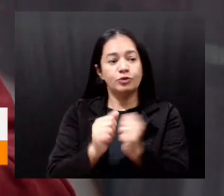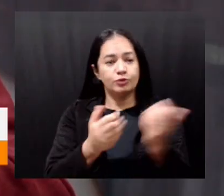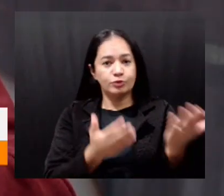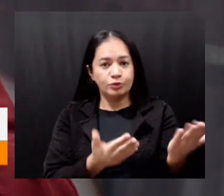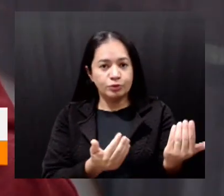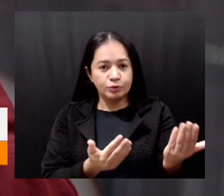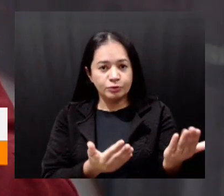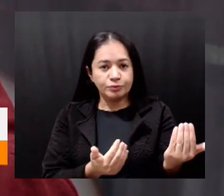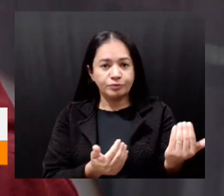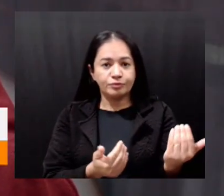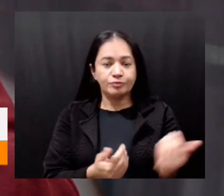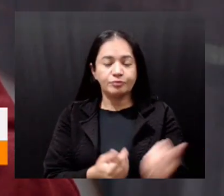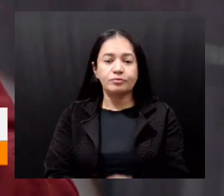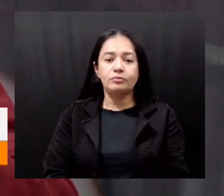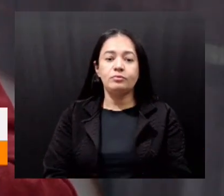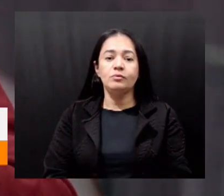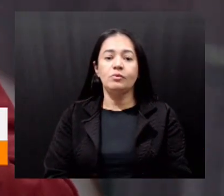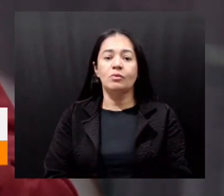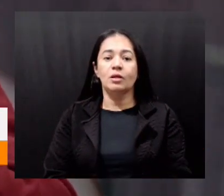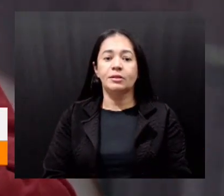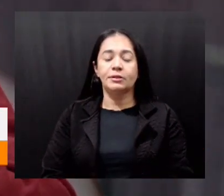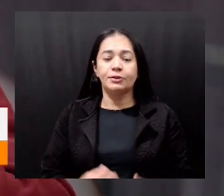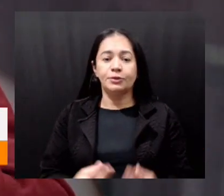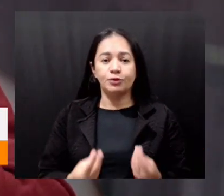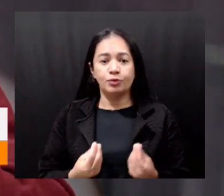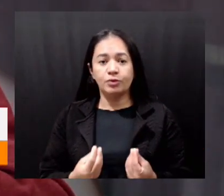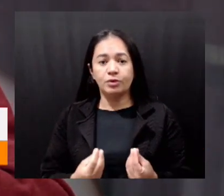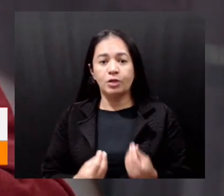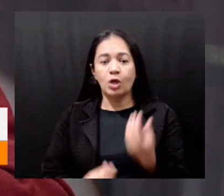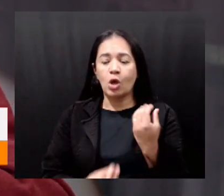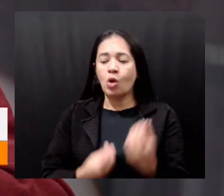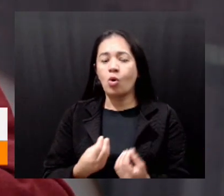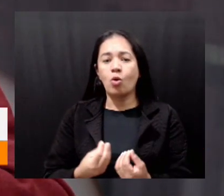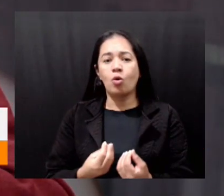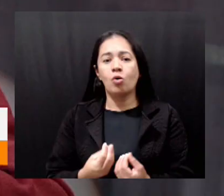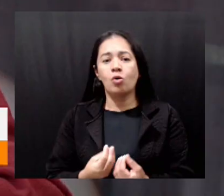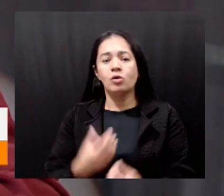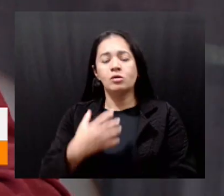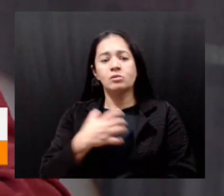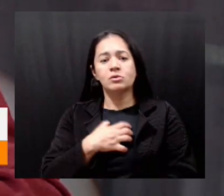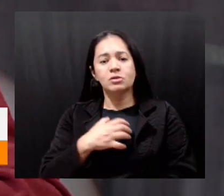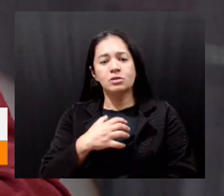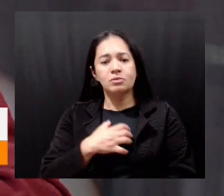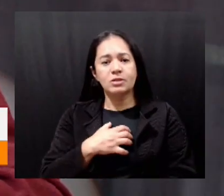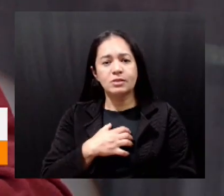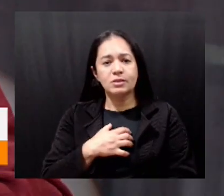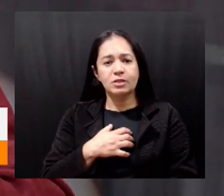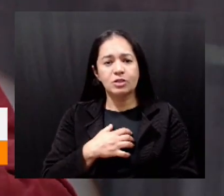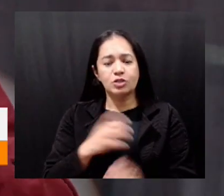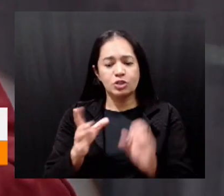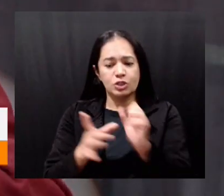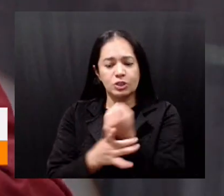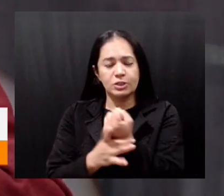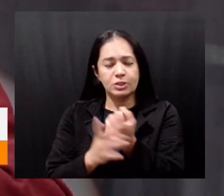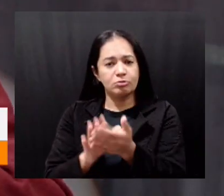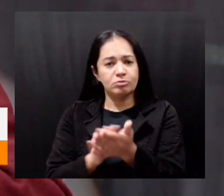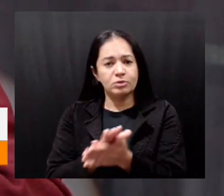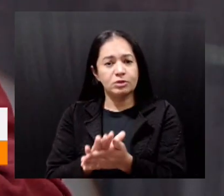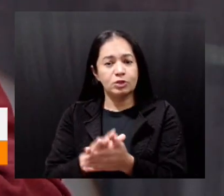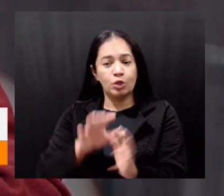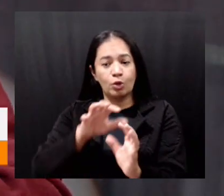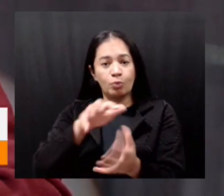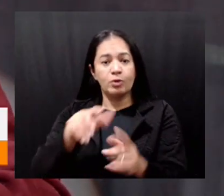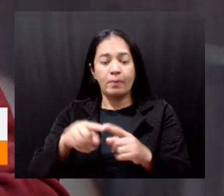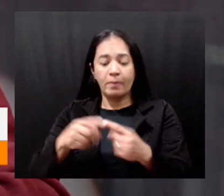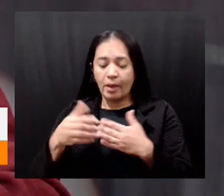falando, né, trabalhar com esses jovens o como lidar com essas questões de insegurança e de dor no mundo, mas a partir também daquilo